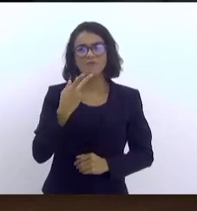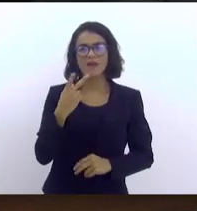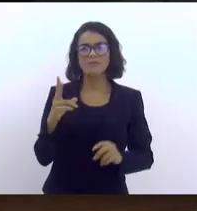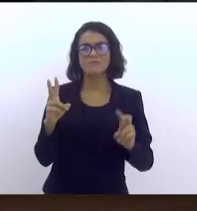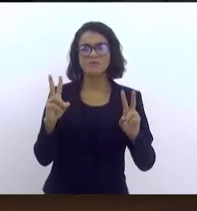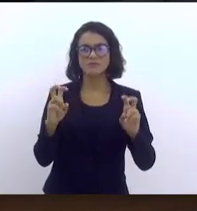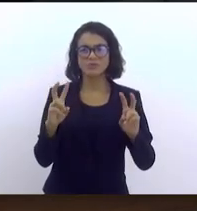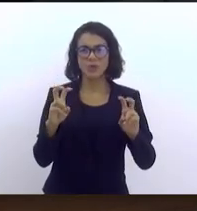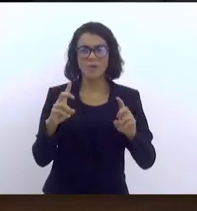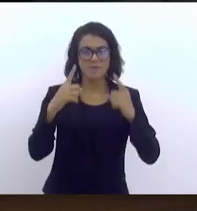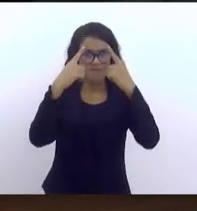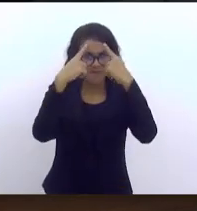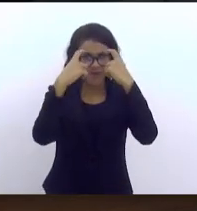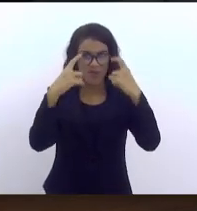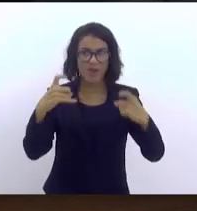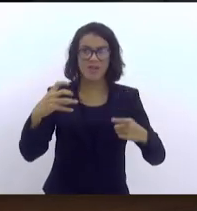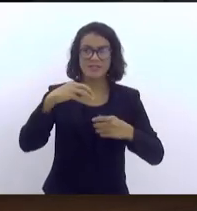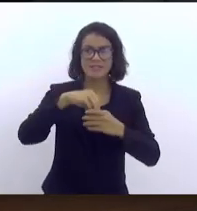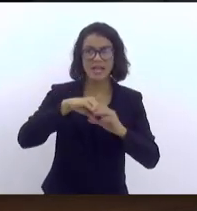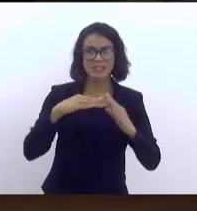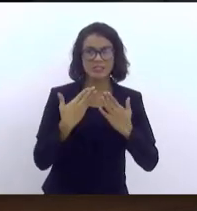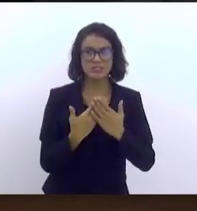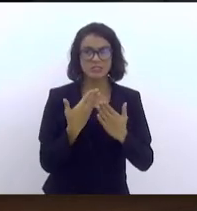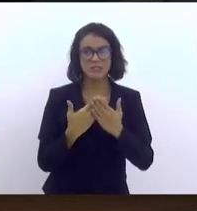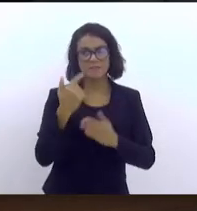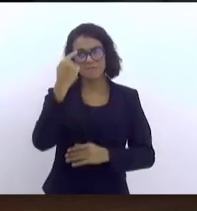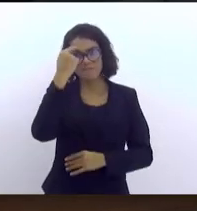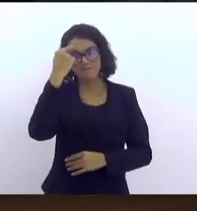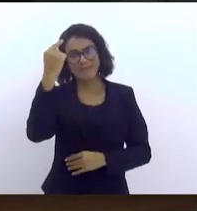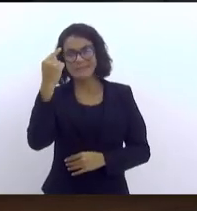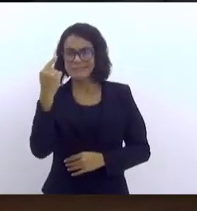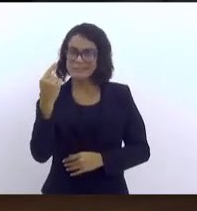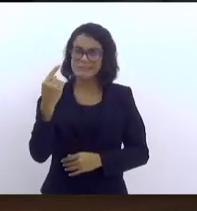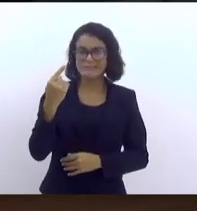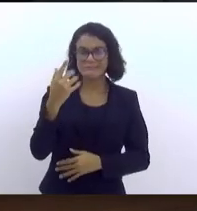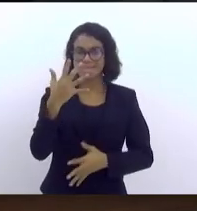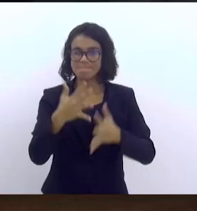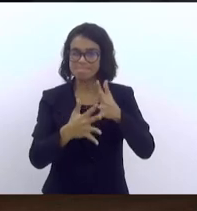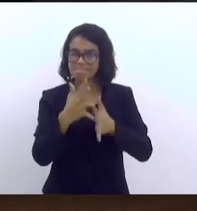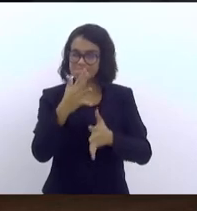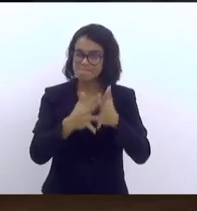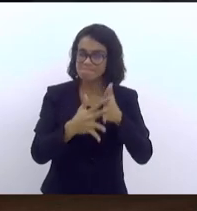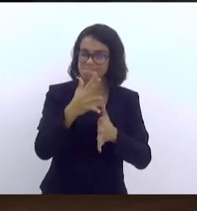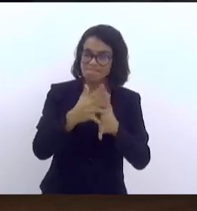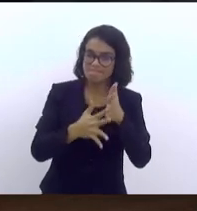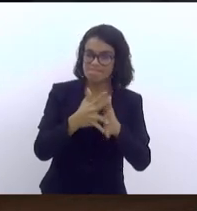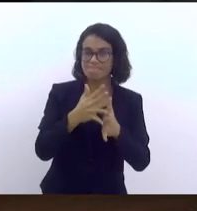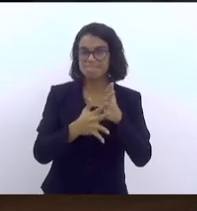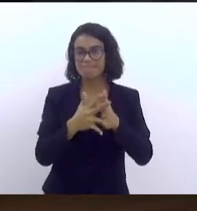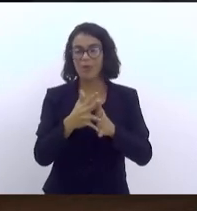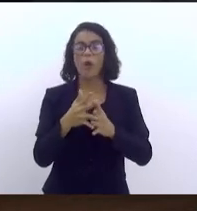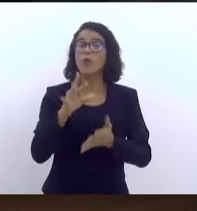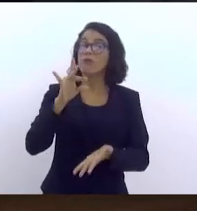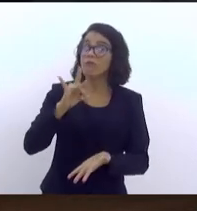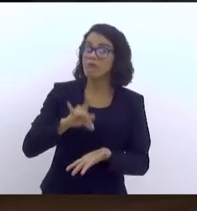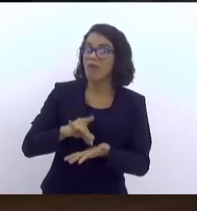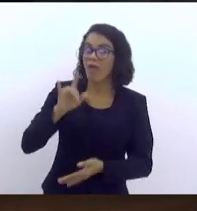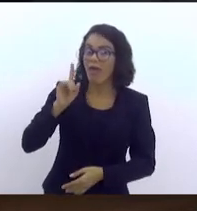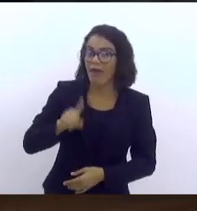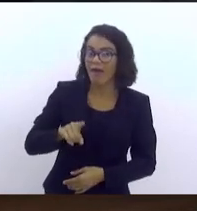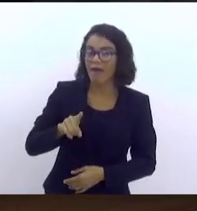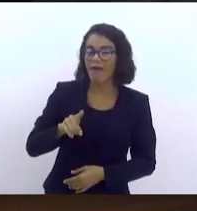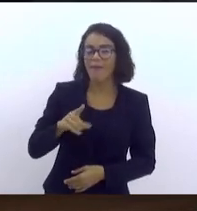violência nas escolas a gente pode pensar de uma forma um pouco deturpado do que realmente é